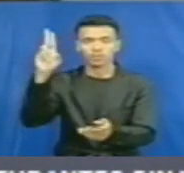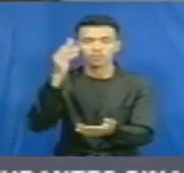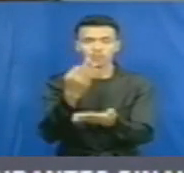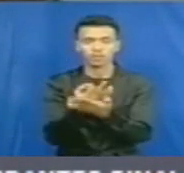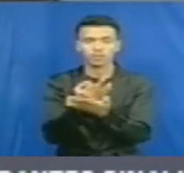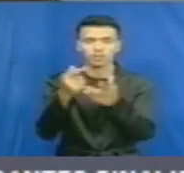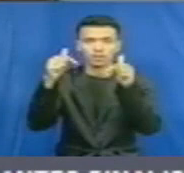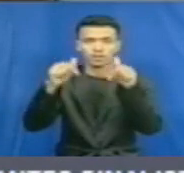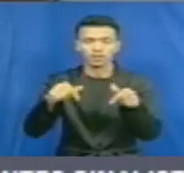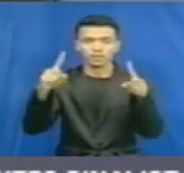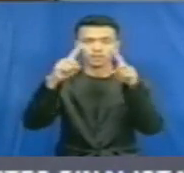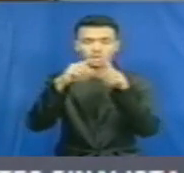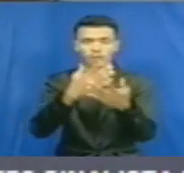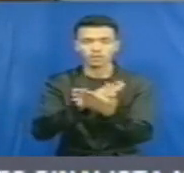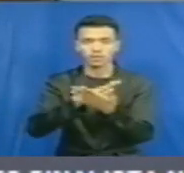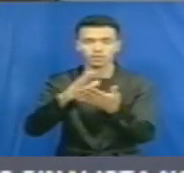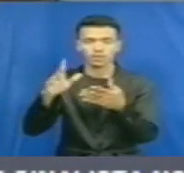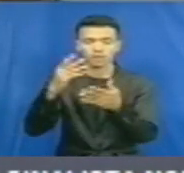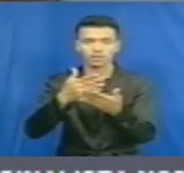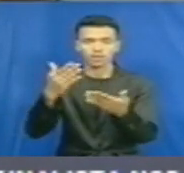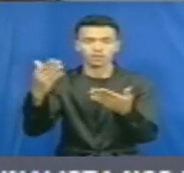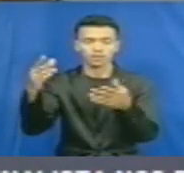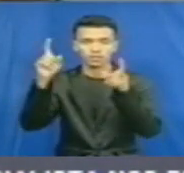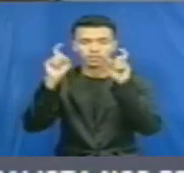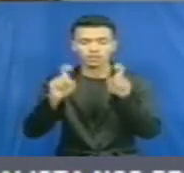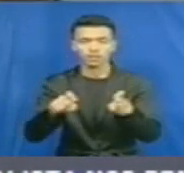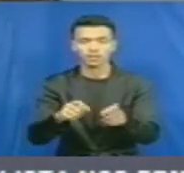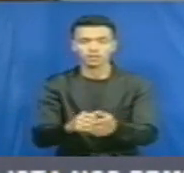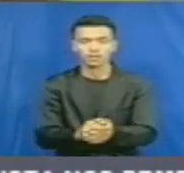ostan refere, basosta sesanes dari básica.